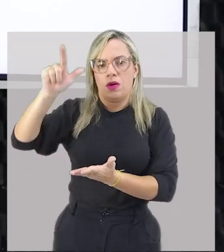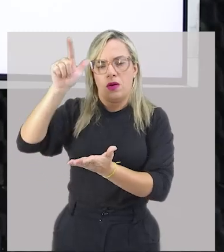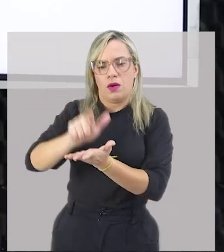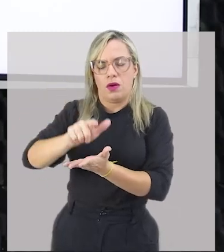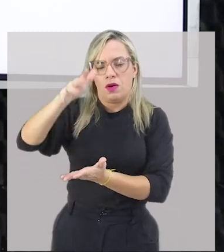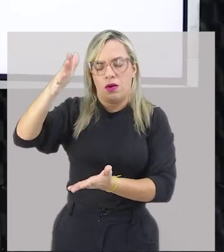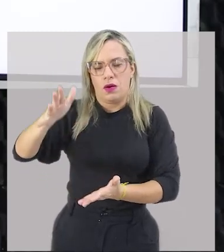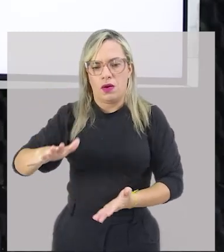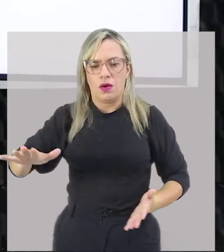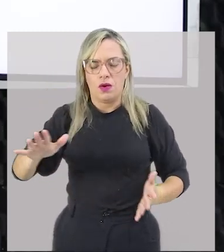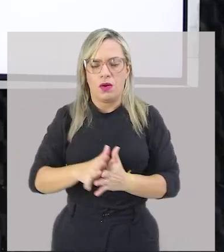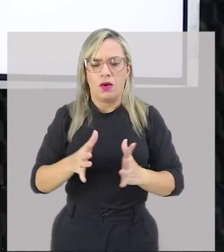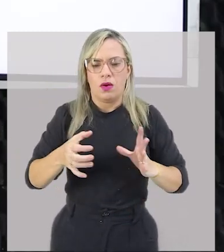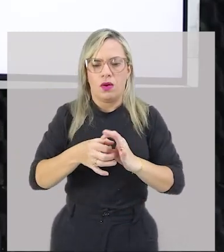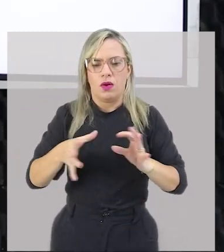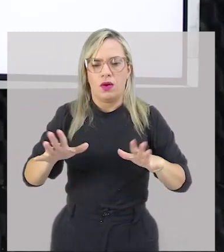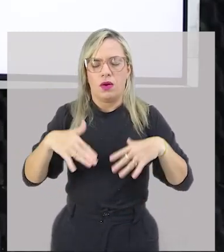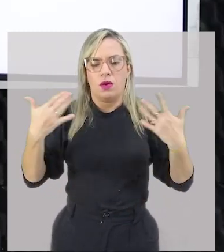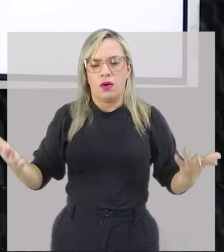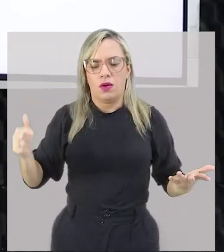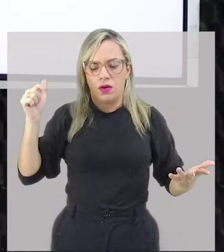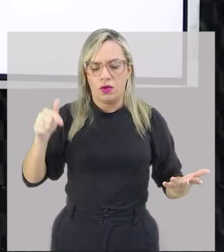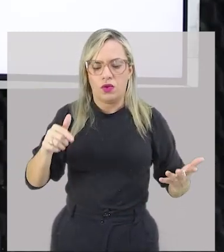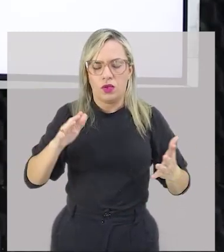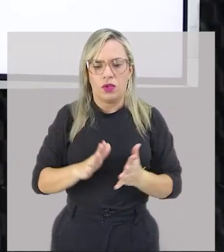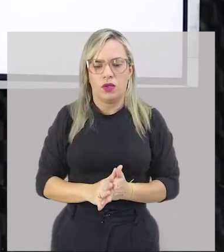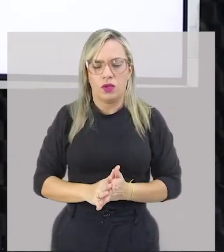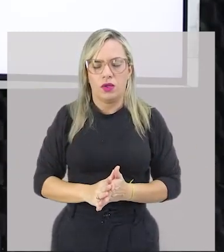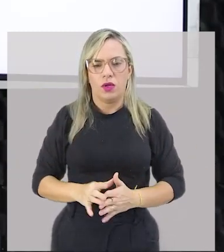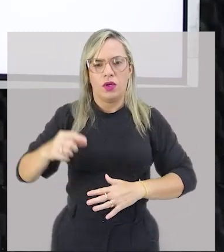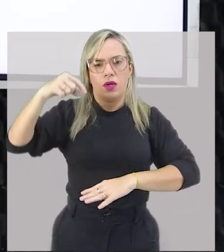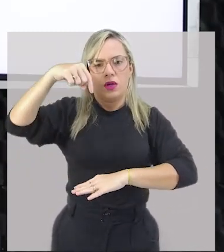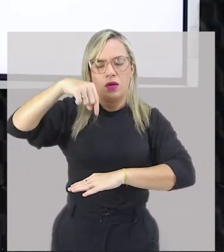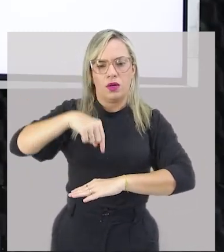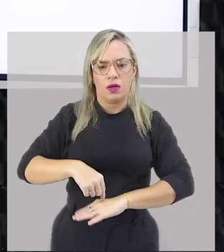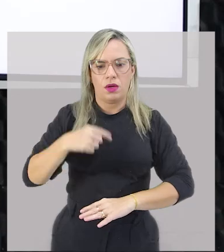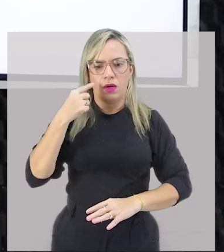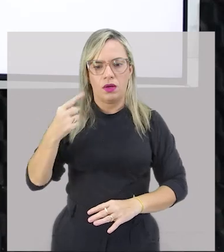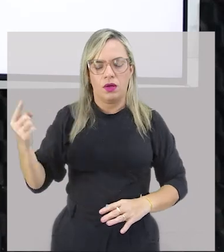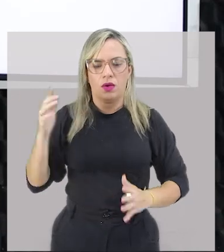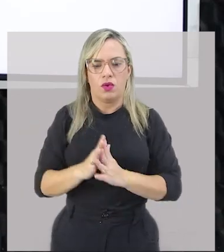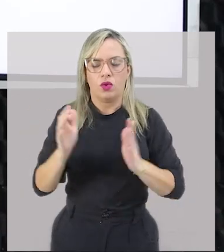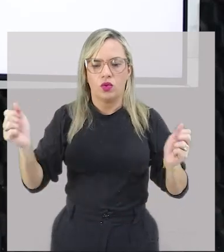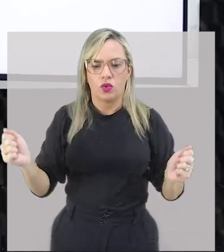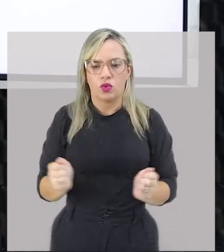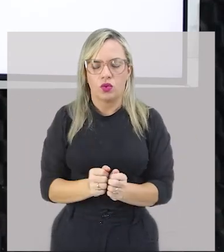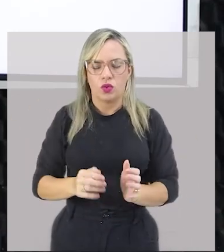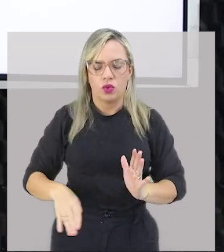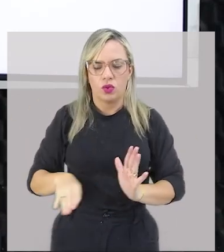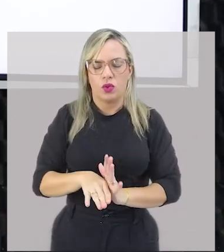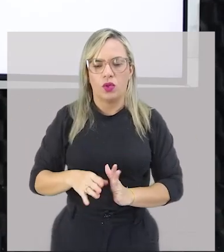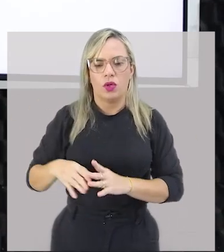massa, se eu soltar, quando eu soltasse, era para elas caírem juntas, já que elas têm o mesmo peso. Então, por